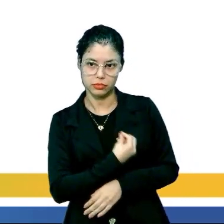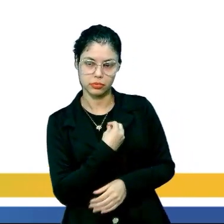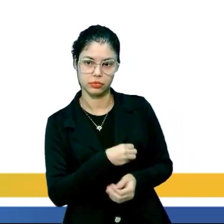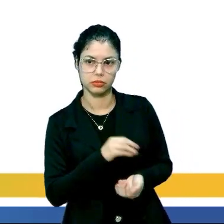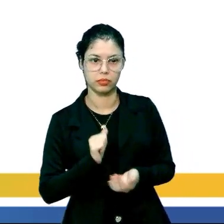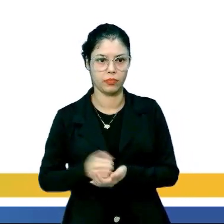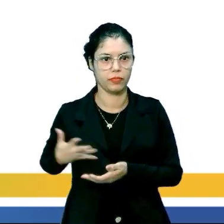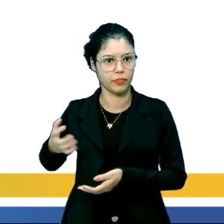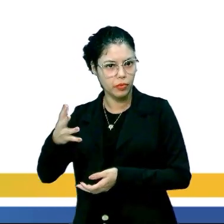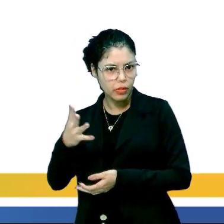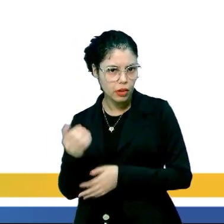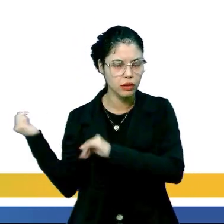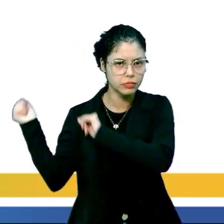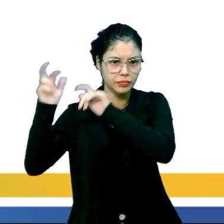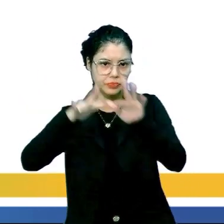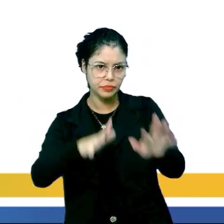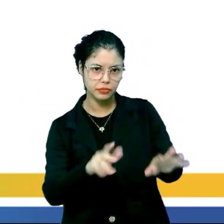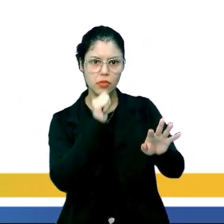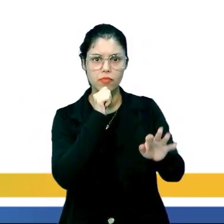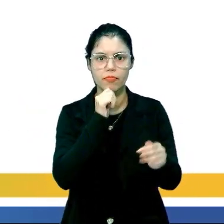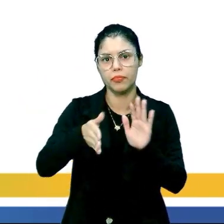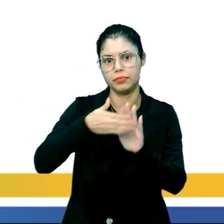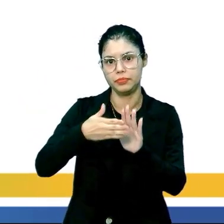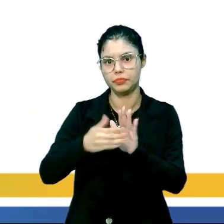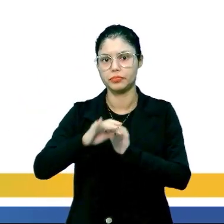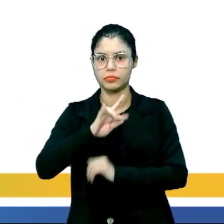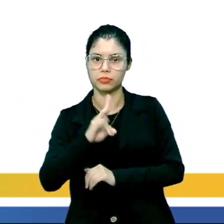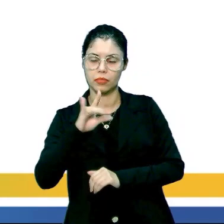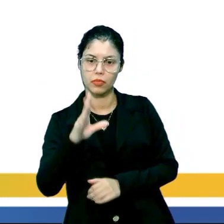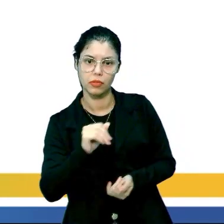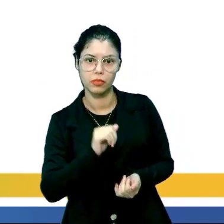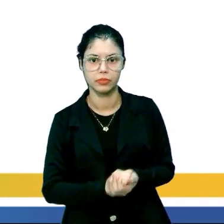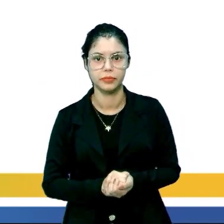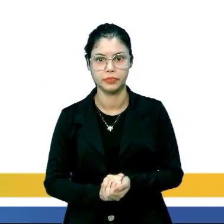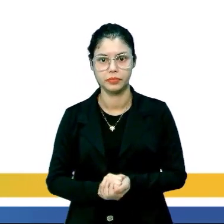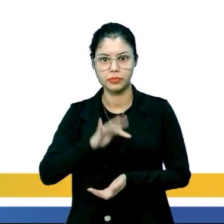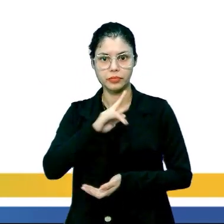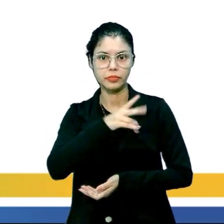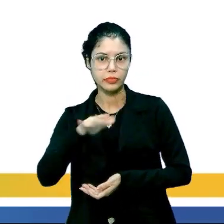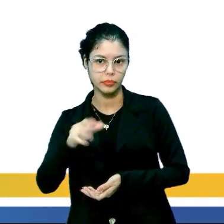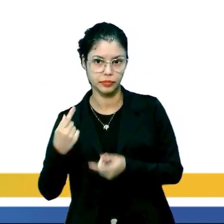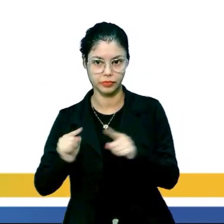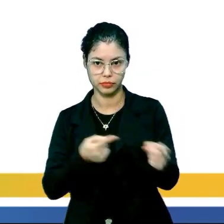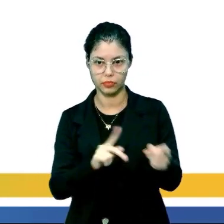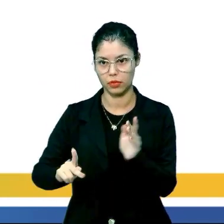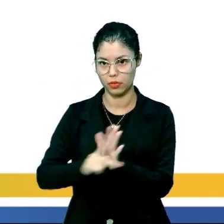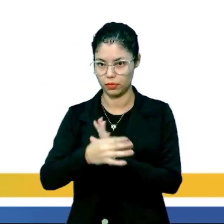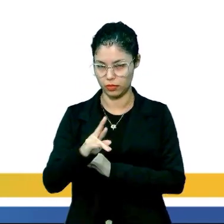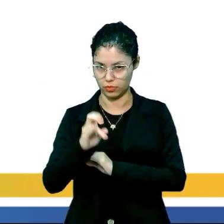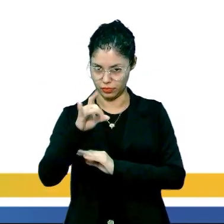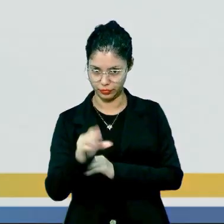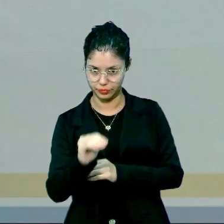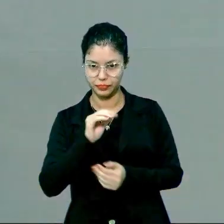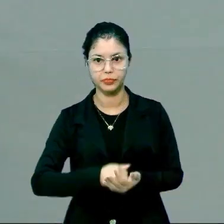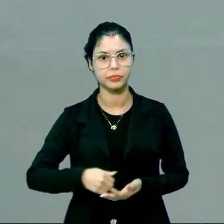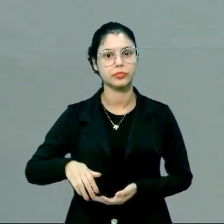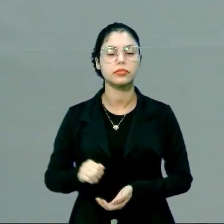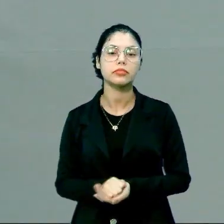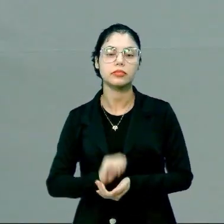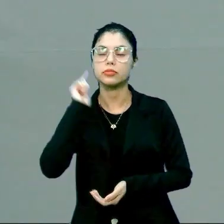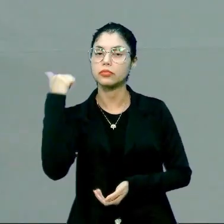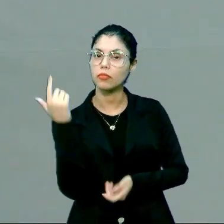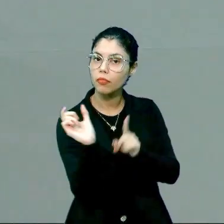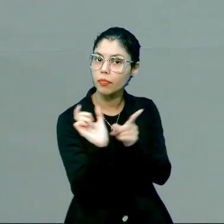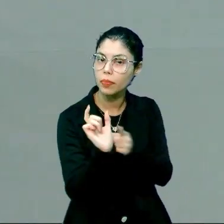combatendo a presença de micro-organismos invasores e promovendo a cura de infecções provocadas por esses patógenos. Em